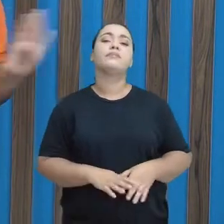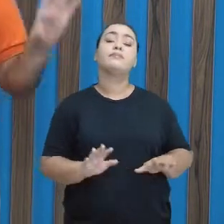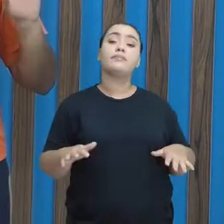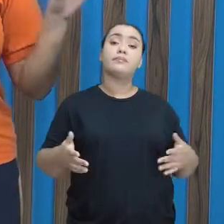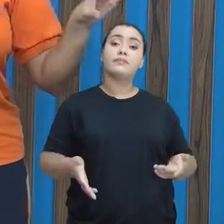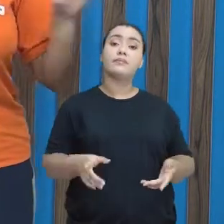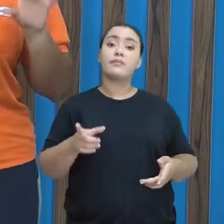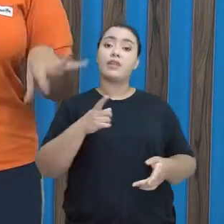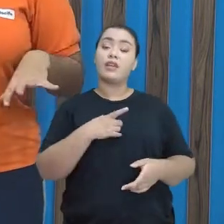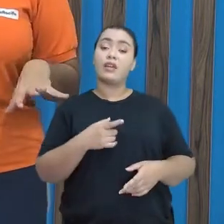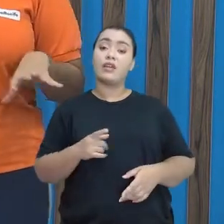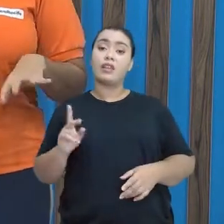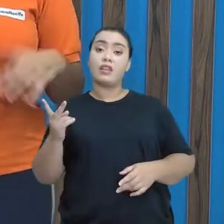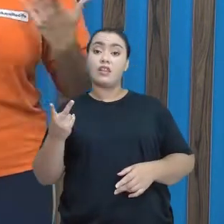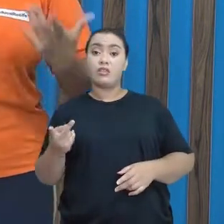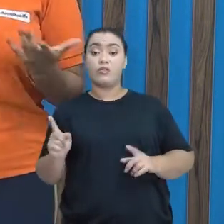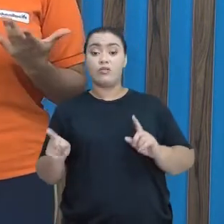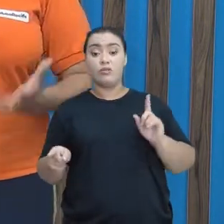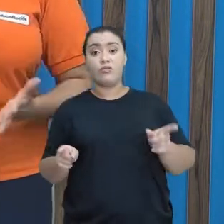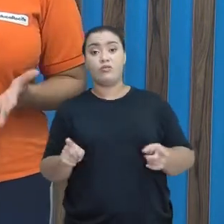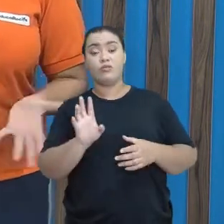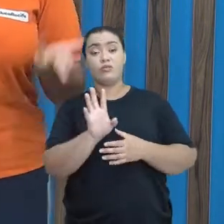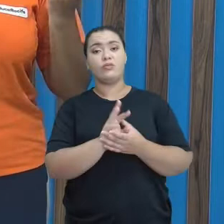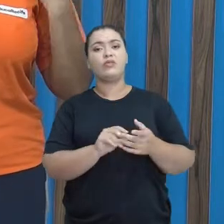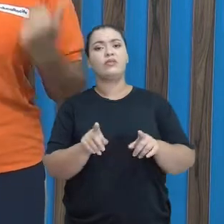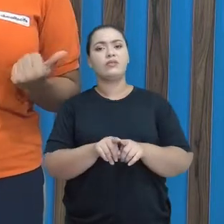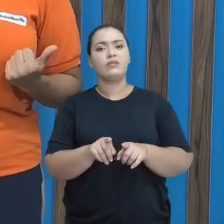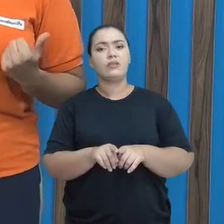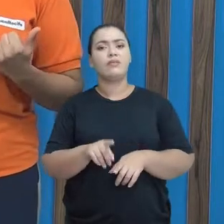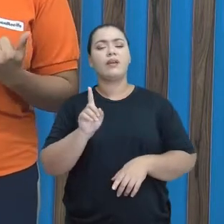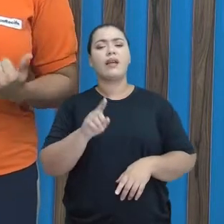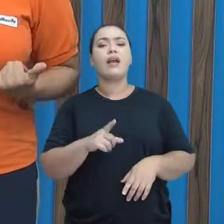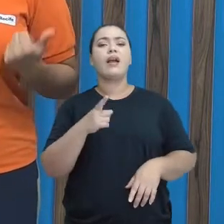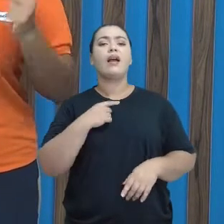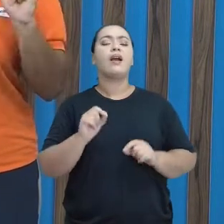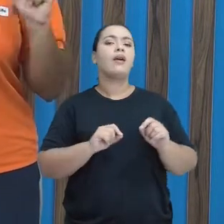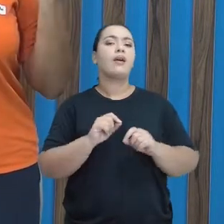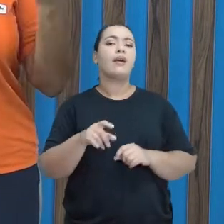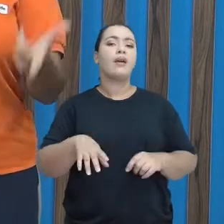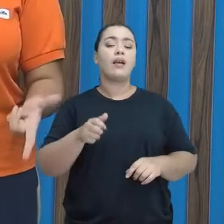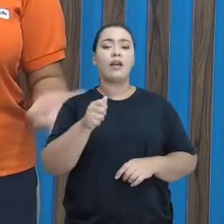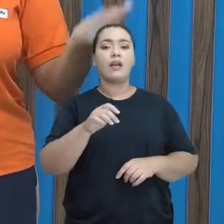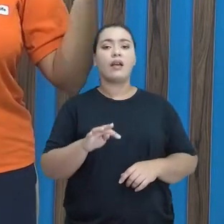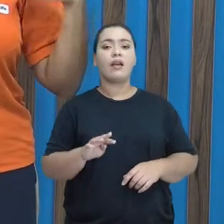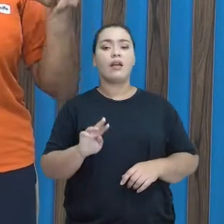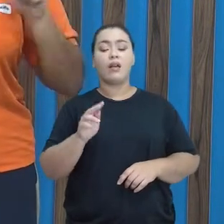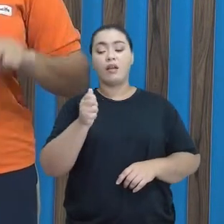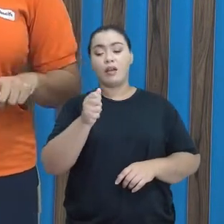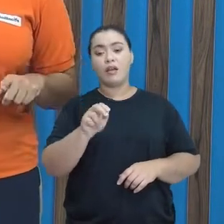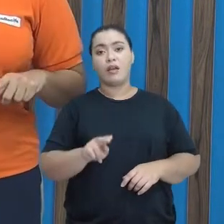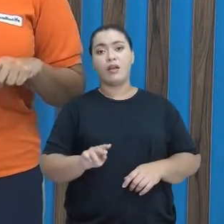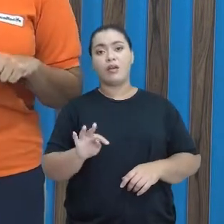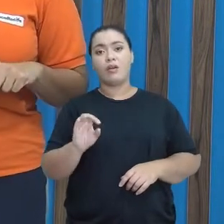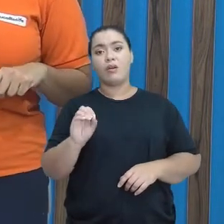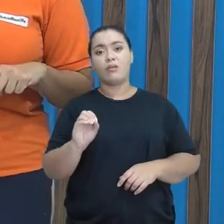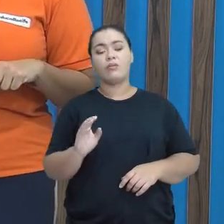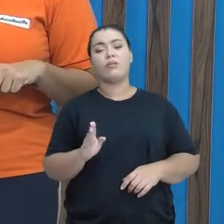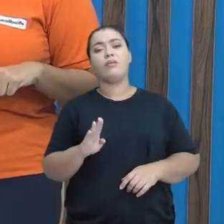além desses dois modelos, assim, a gente tem também o quê? A autobiografia, que é quando o sujeito passa a falar de